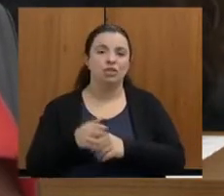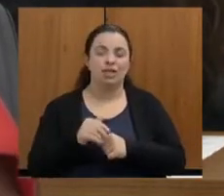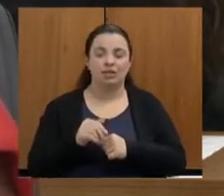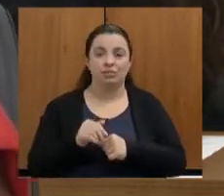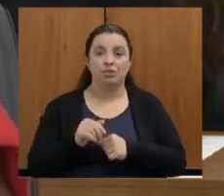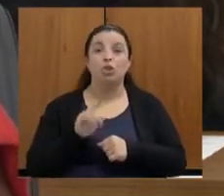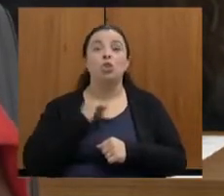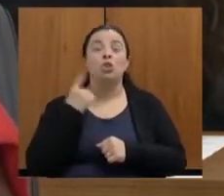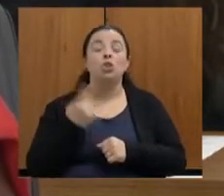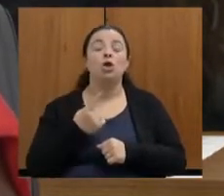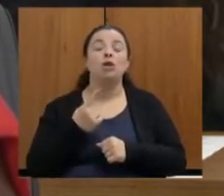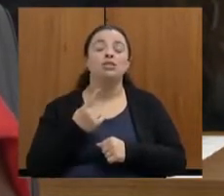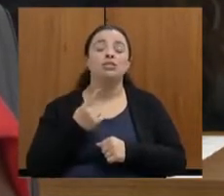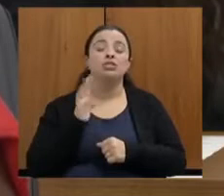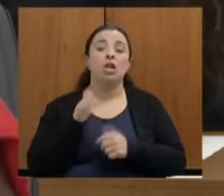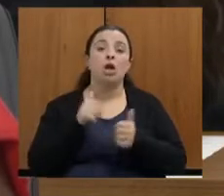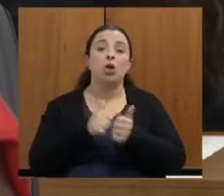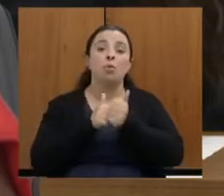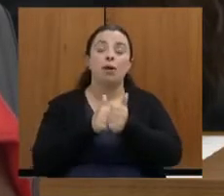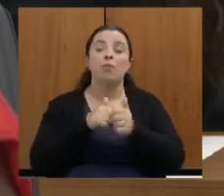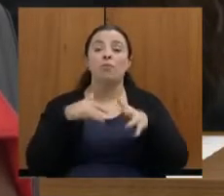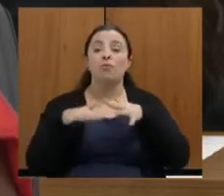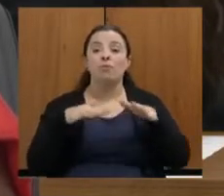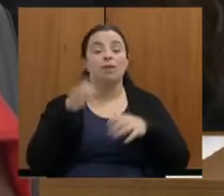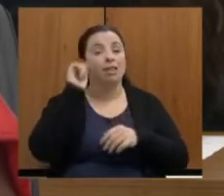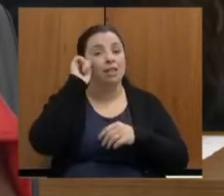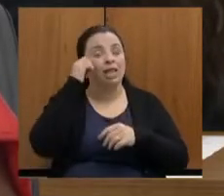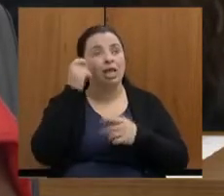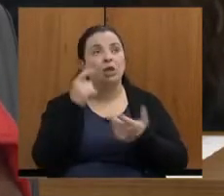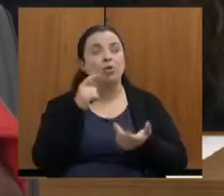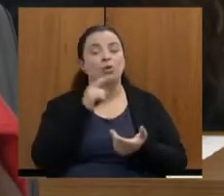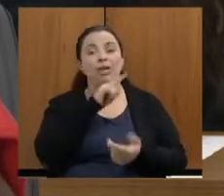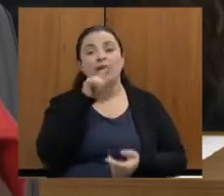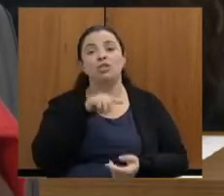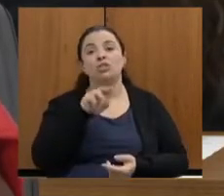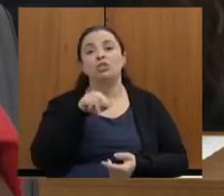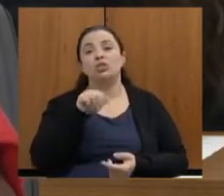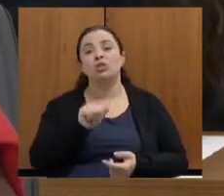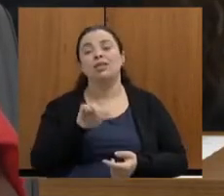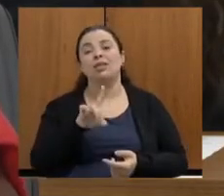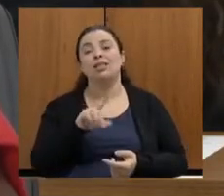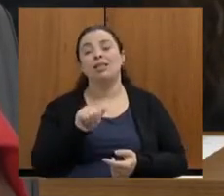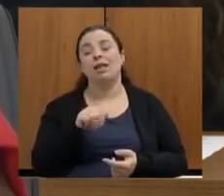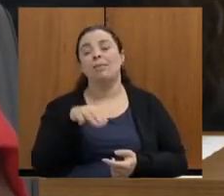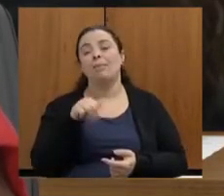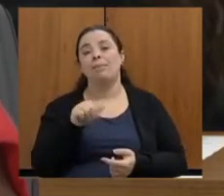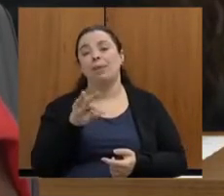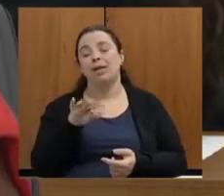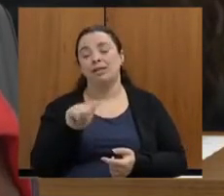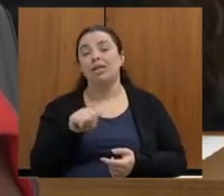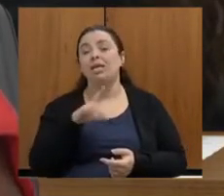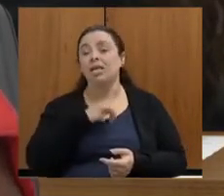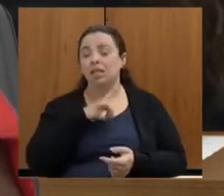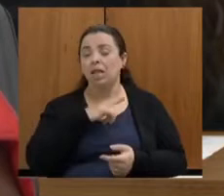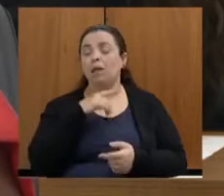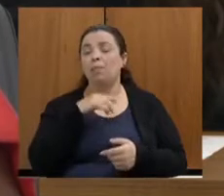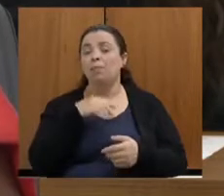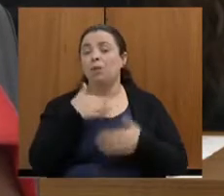Zona da Mata e outras regiões que tem muitas é que tem muito o processo de mineração